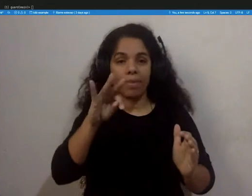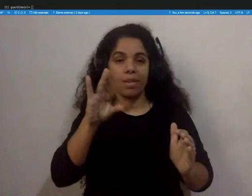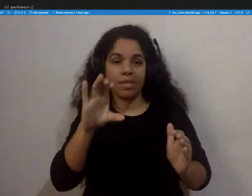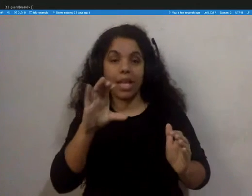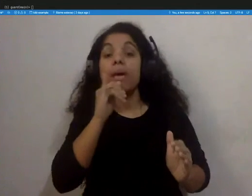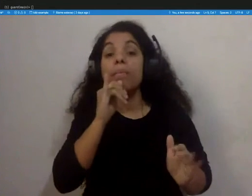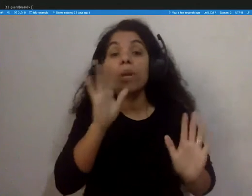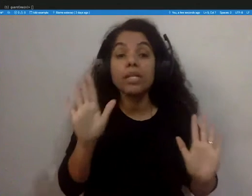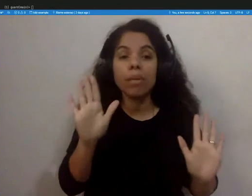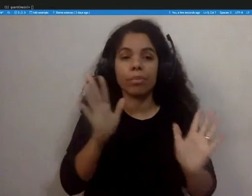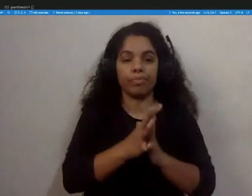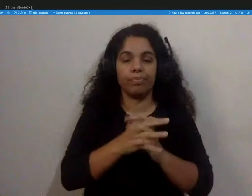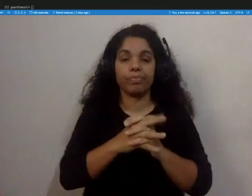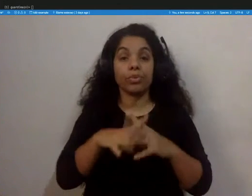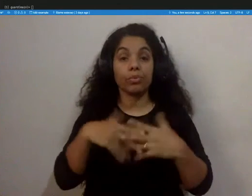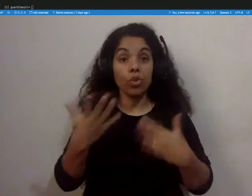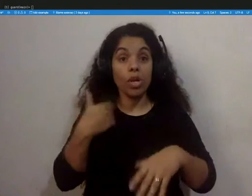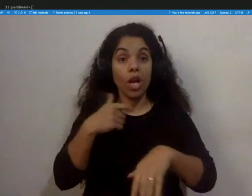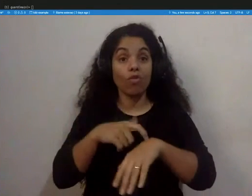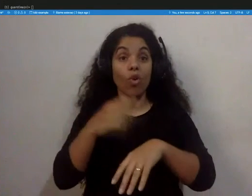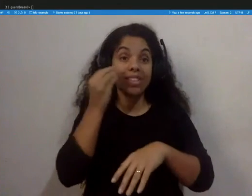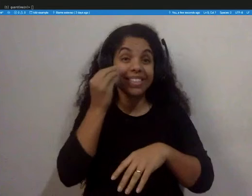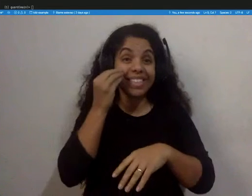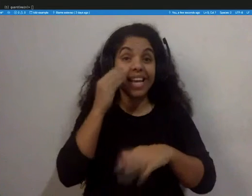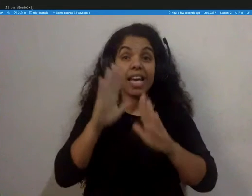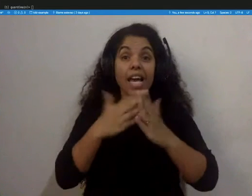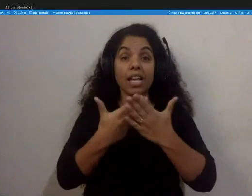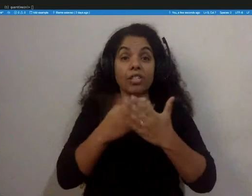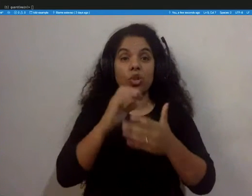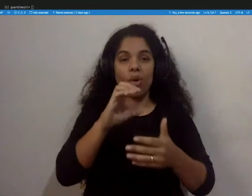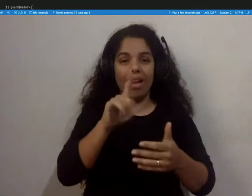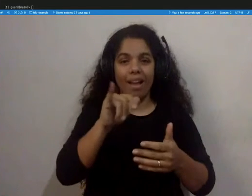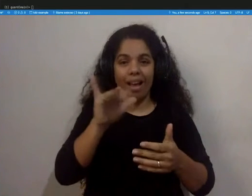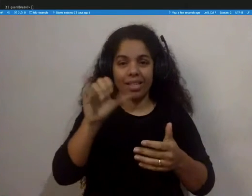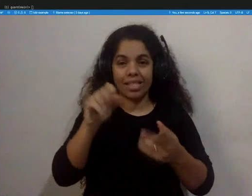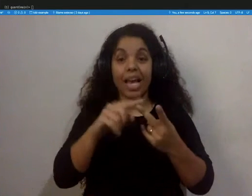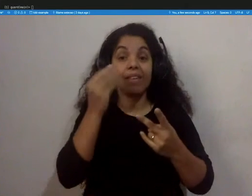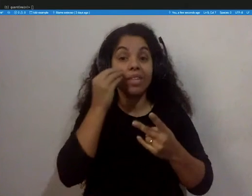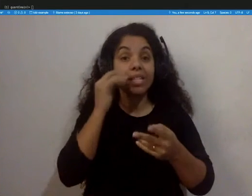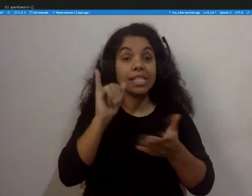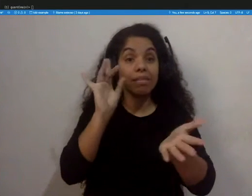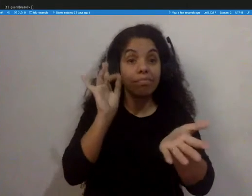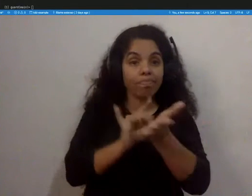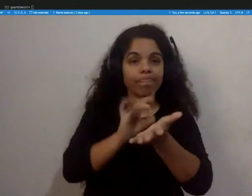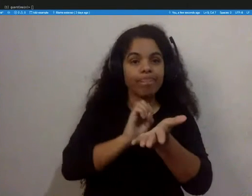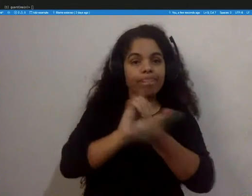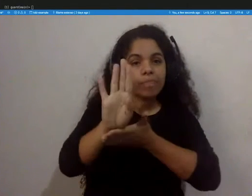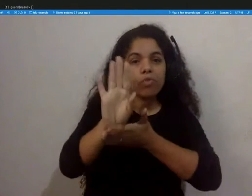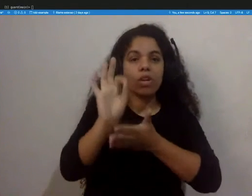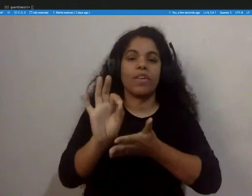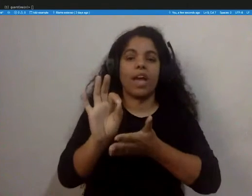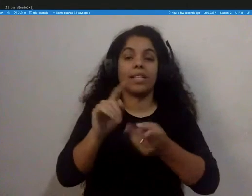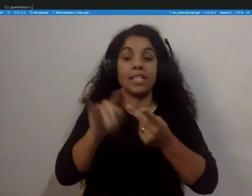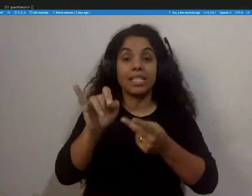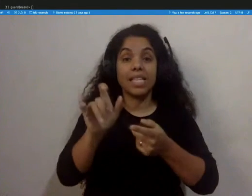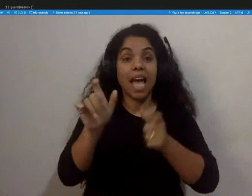essa hipótese. Quando eu for testar, a escola clássica ela vai testar se a mensagem foi realmente enviada. Se a pessoa que